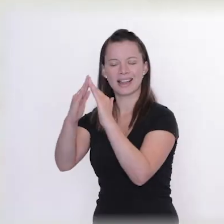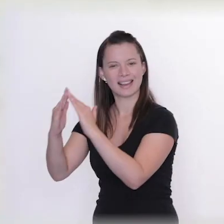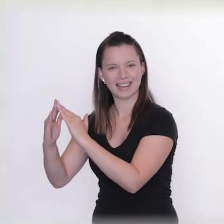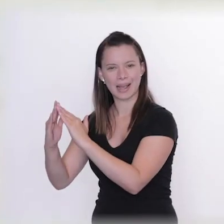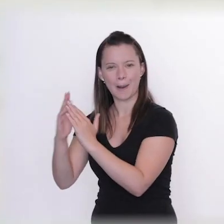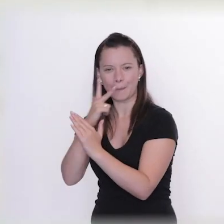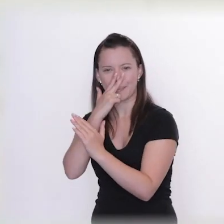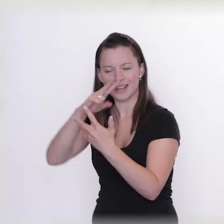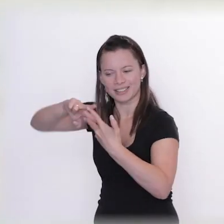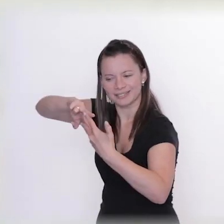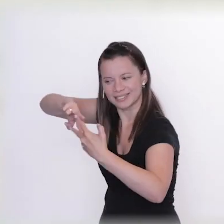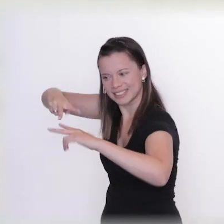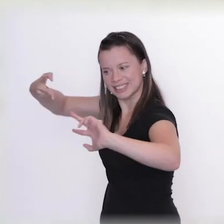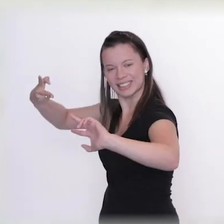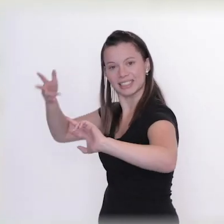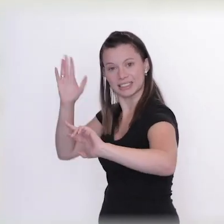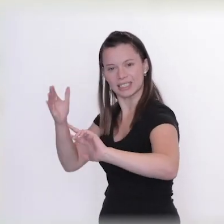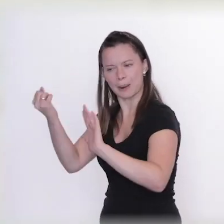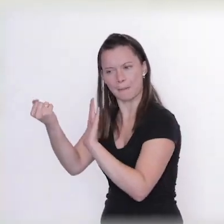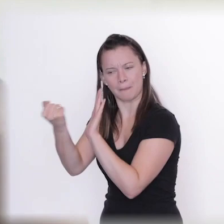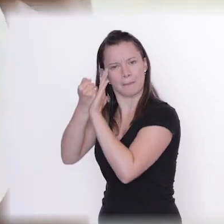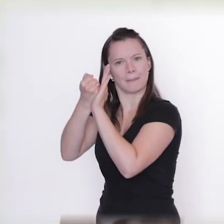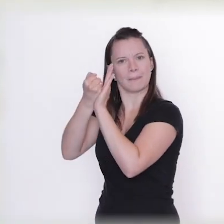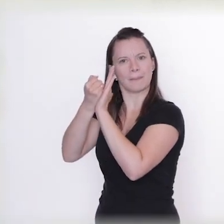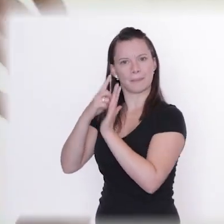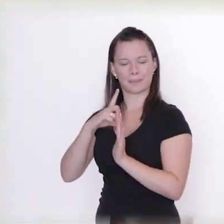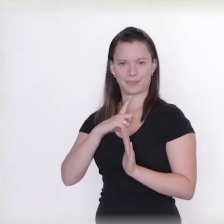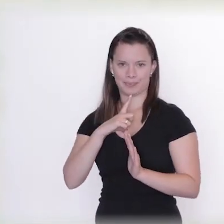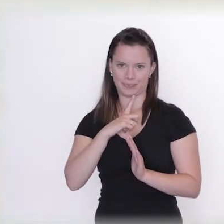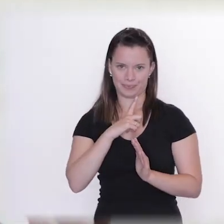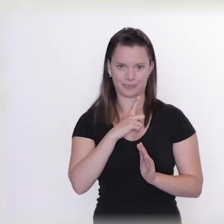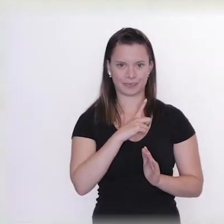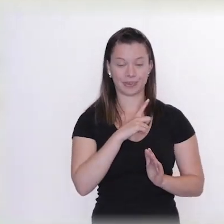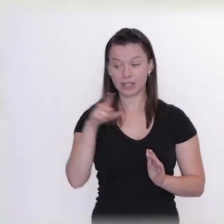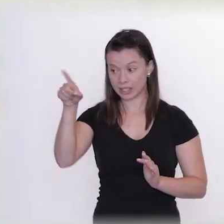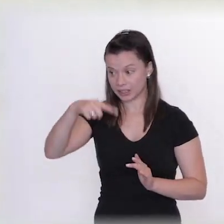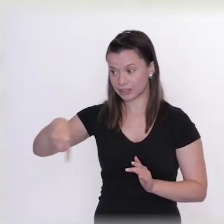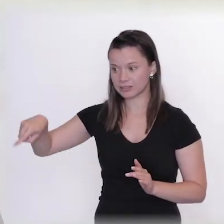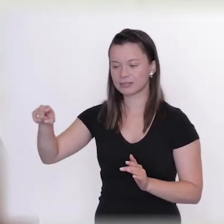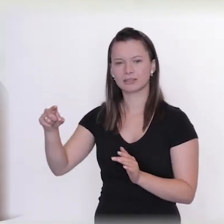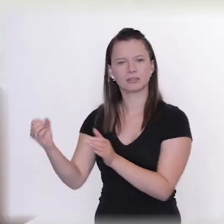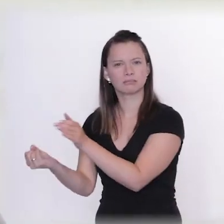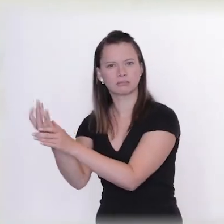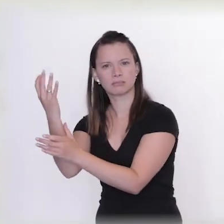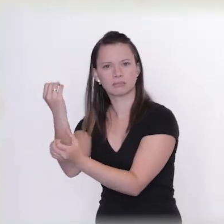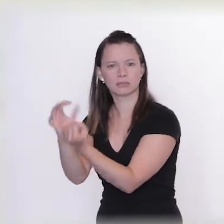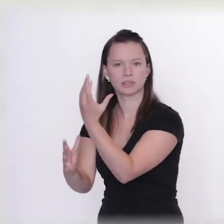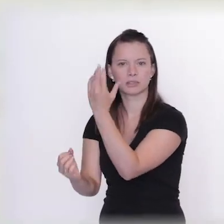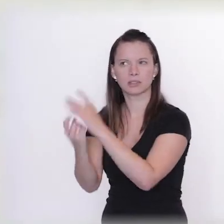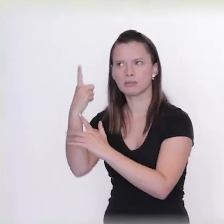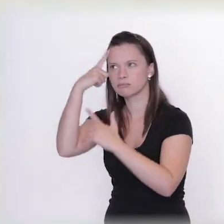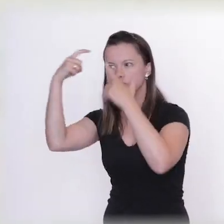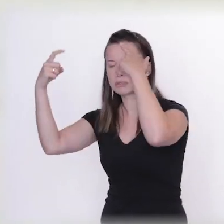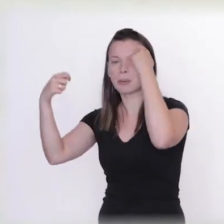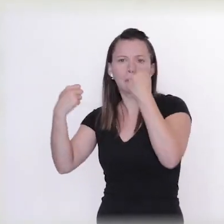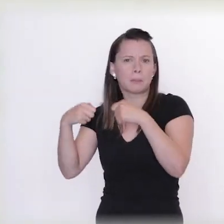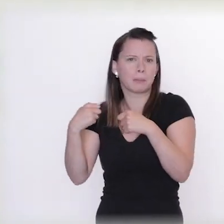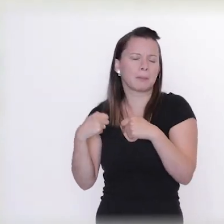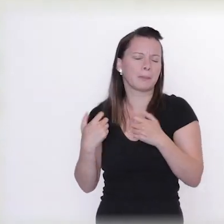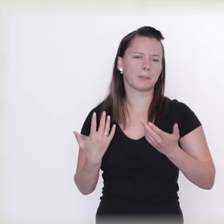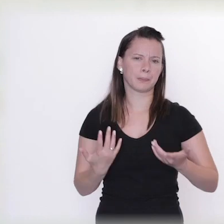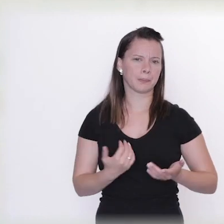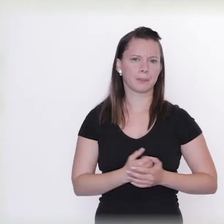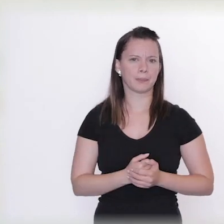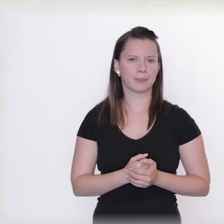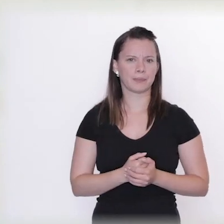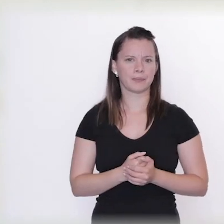DNA dos espaços despossuídos da cidade, que precisaram se inventar sozinhos, né, por conta própria, e que hoje são uma